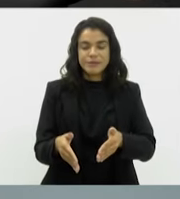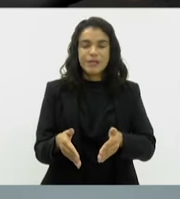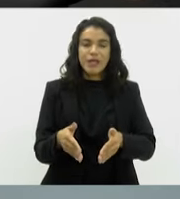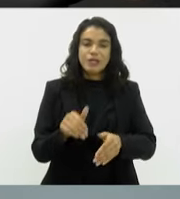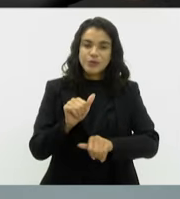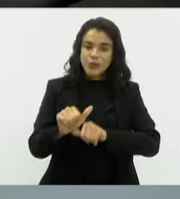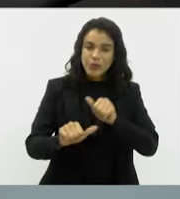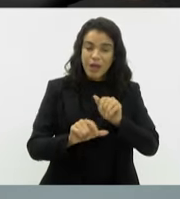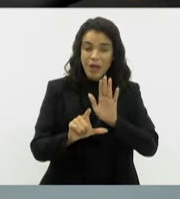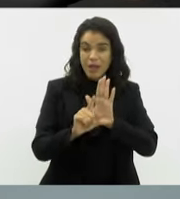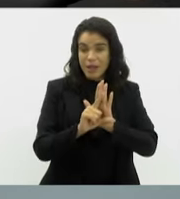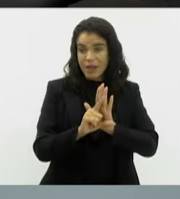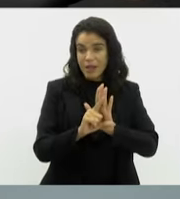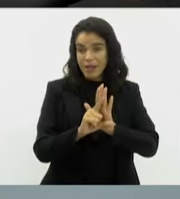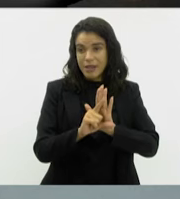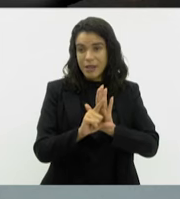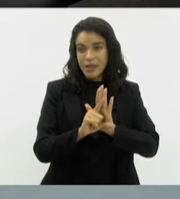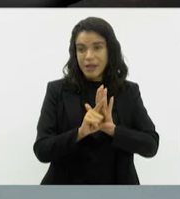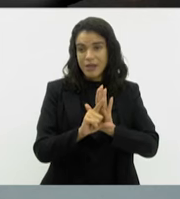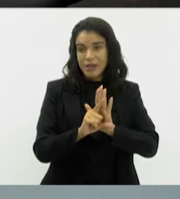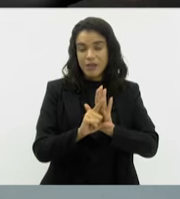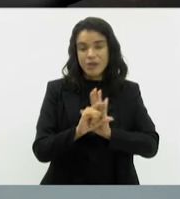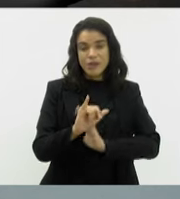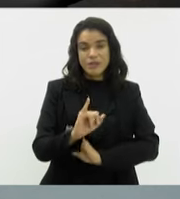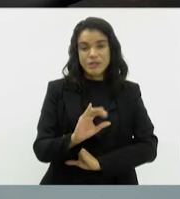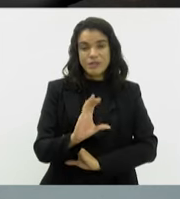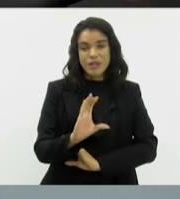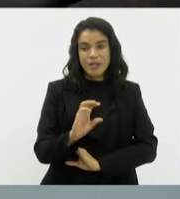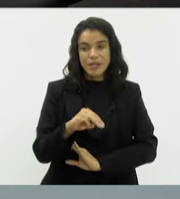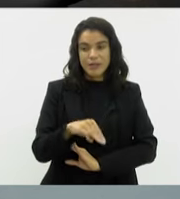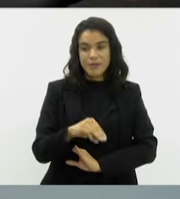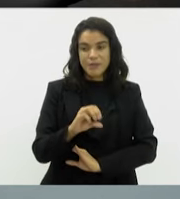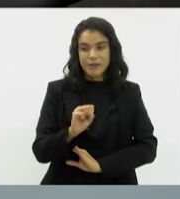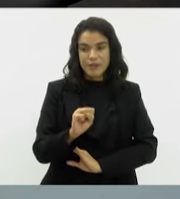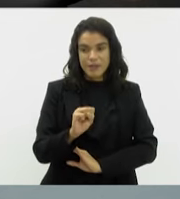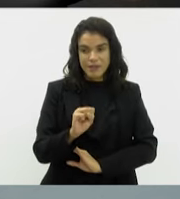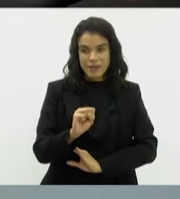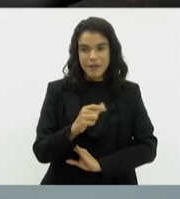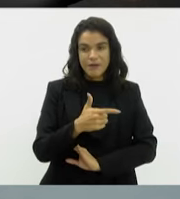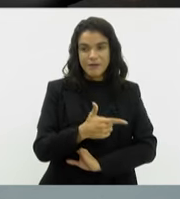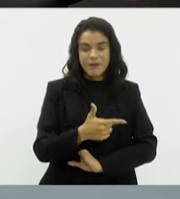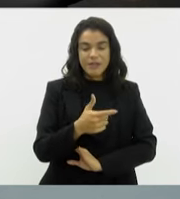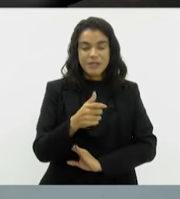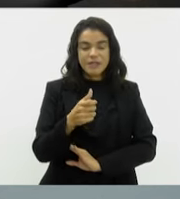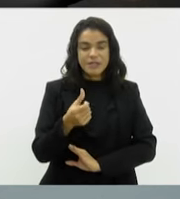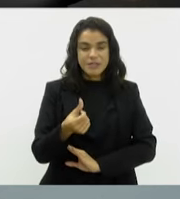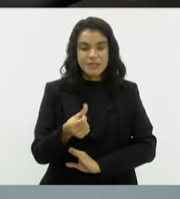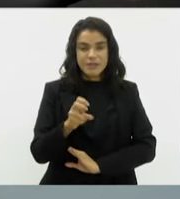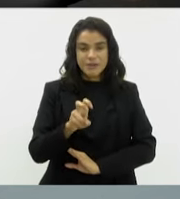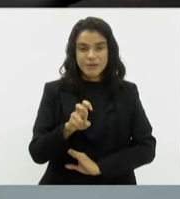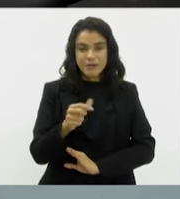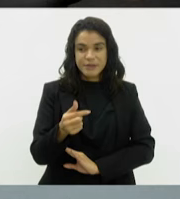alterar a lei do ICMS. A Lei 2657